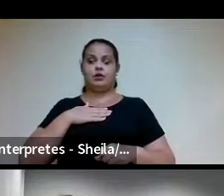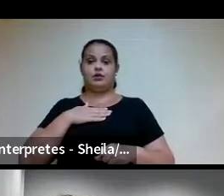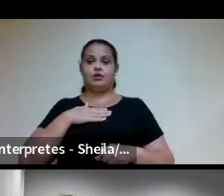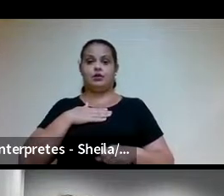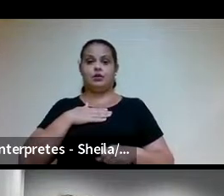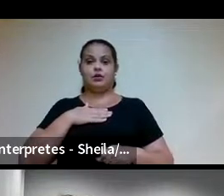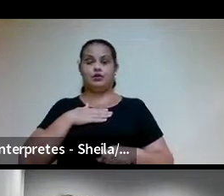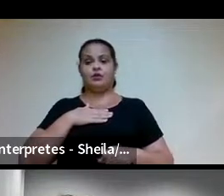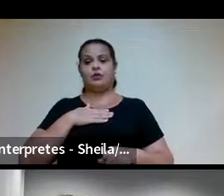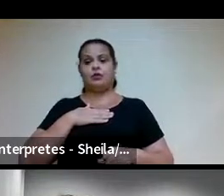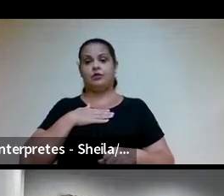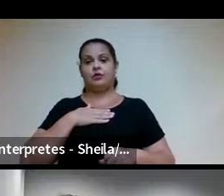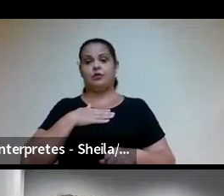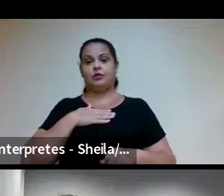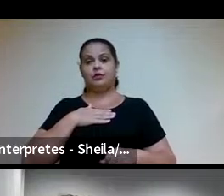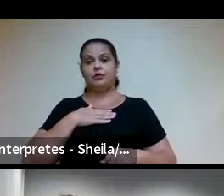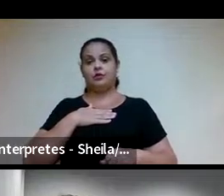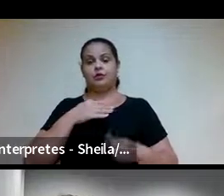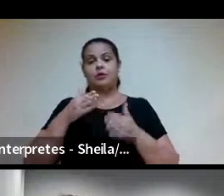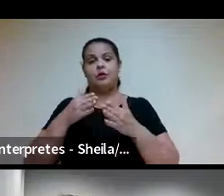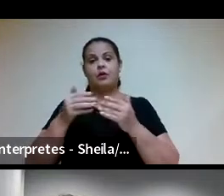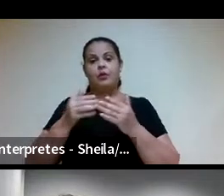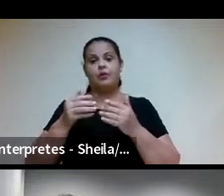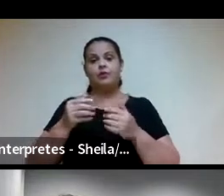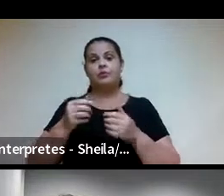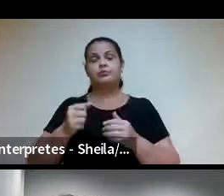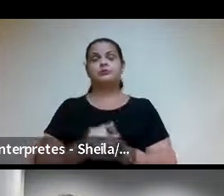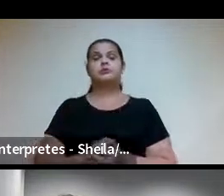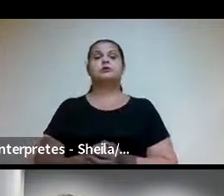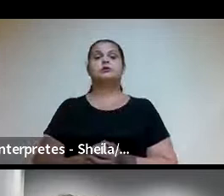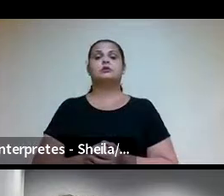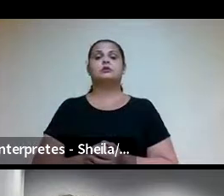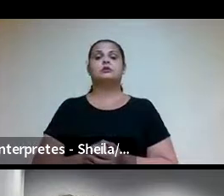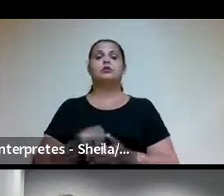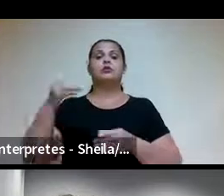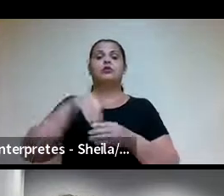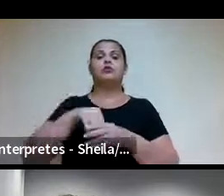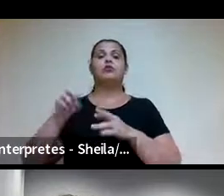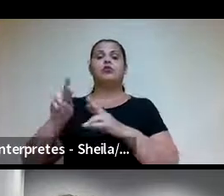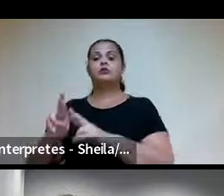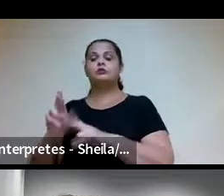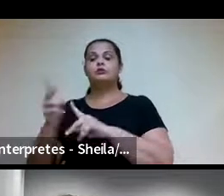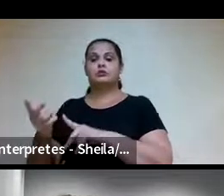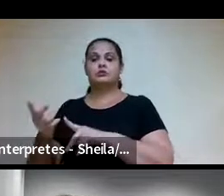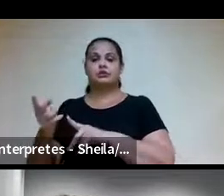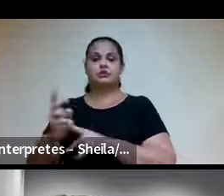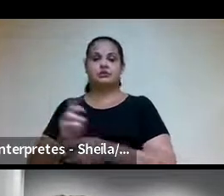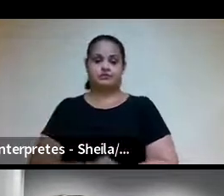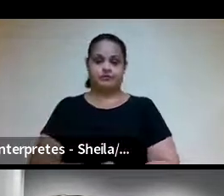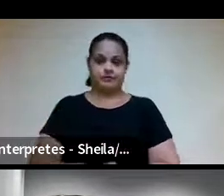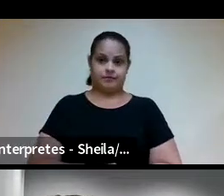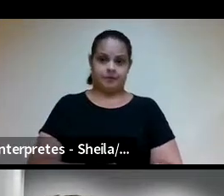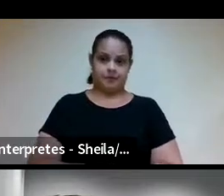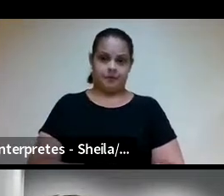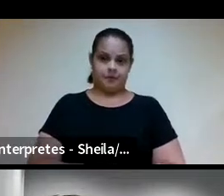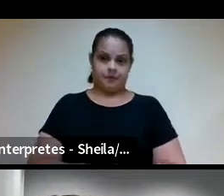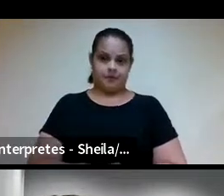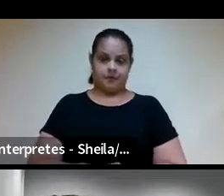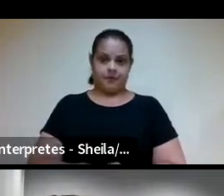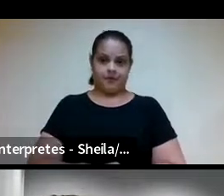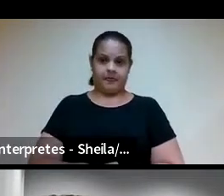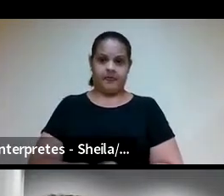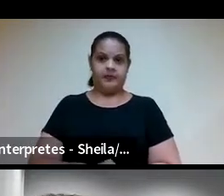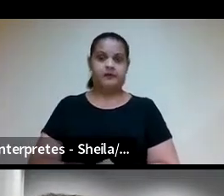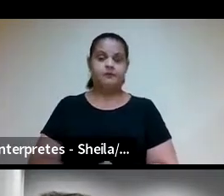vista ou talvez até formulando um voto divergente. Mas acho que a questão passa também pelo um dispositivo um pouco mais acima, não me recordo